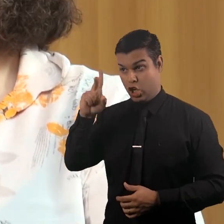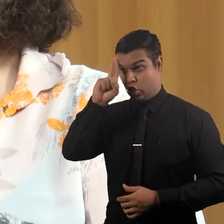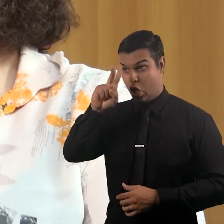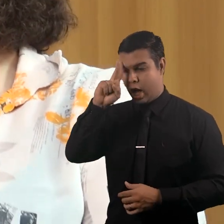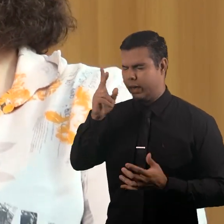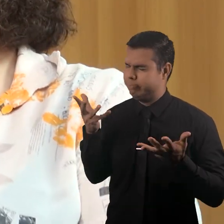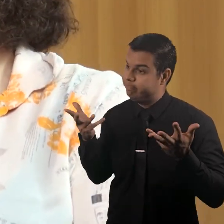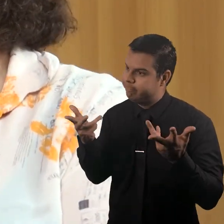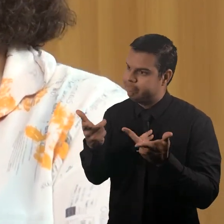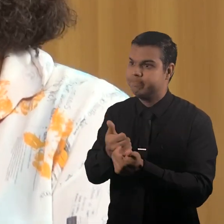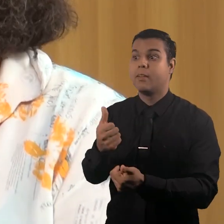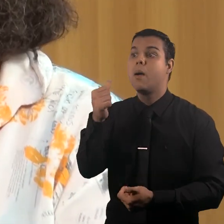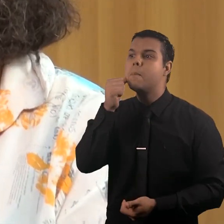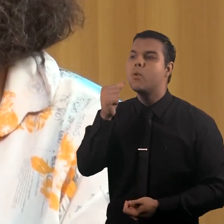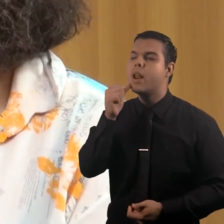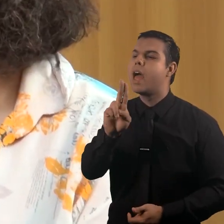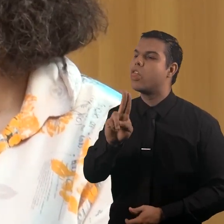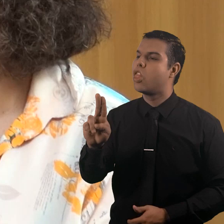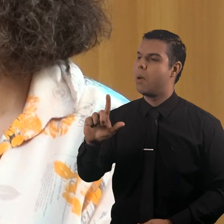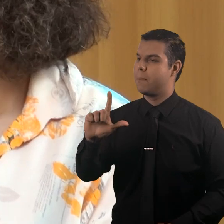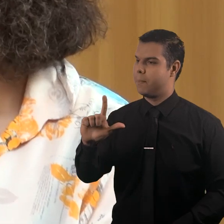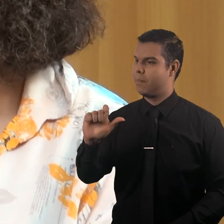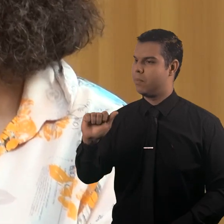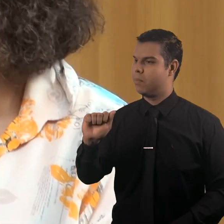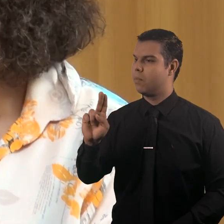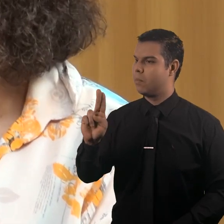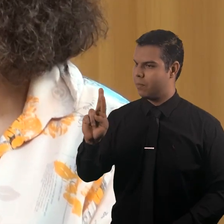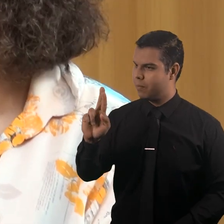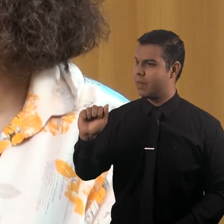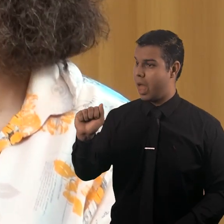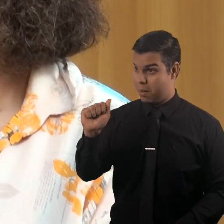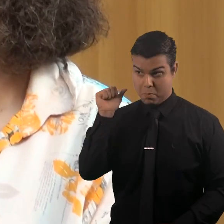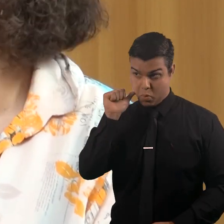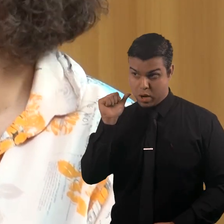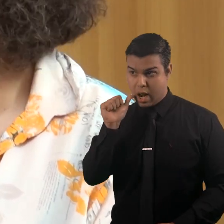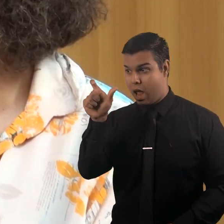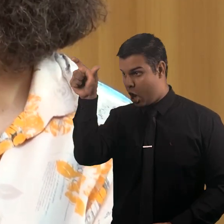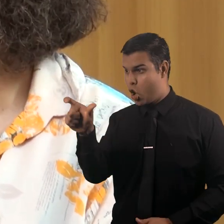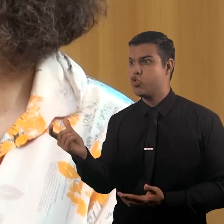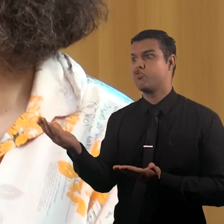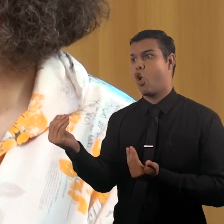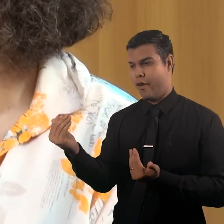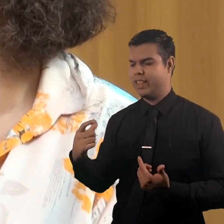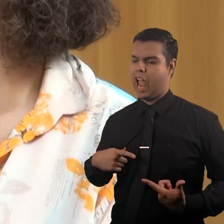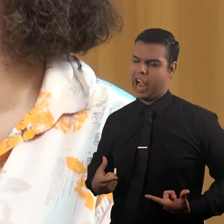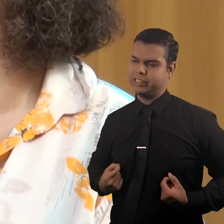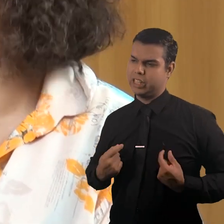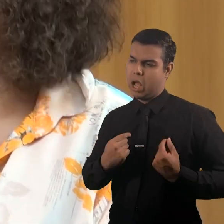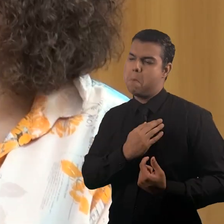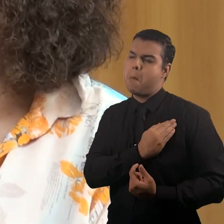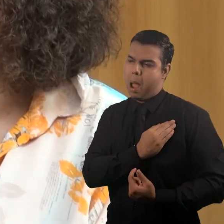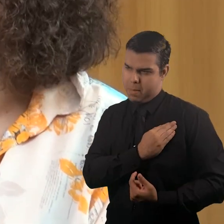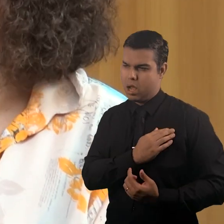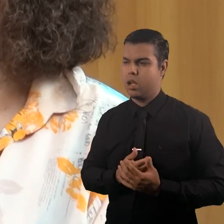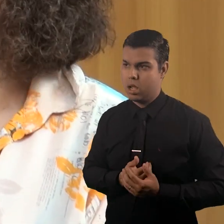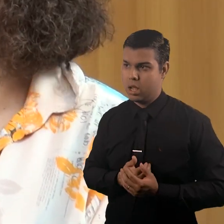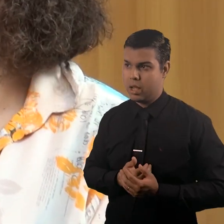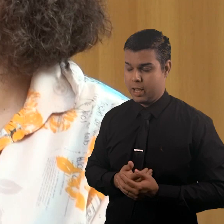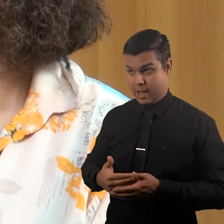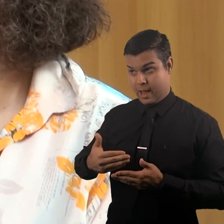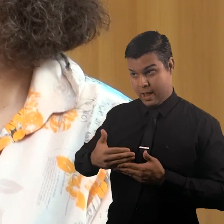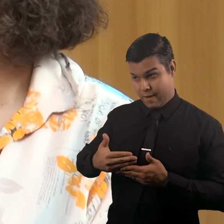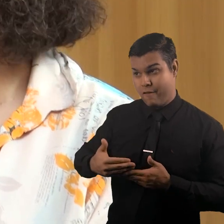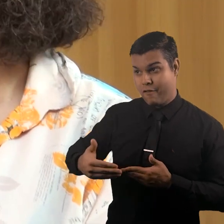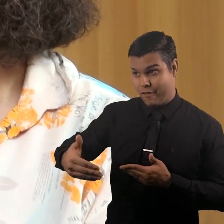muito, muito incrível de uma paciente que se chama Laura. E Laura é uma paciente jovem de câncer de mama. E ela